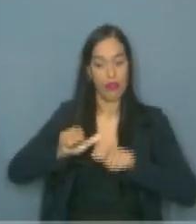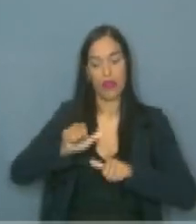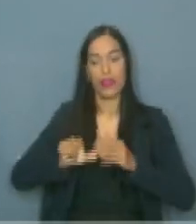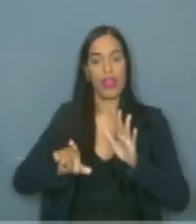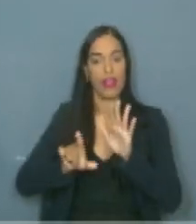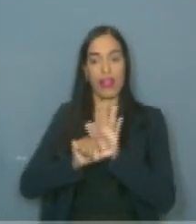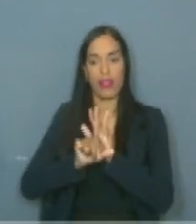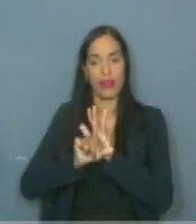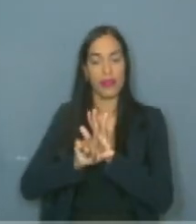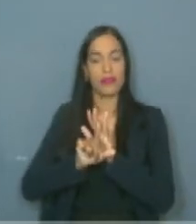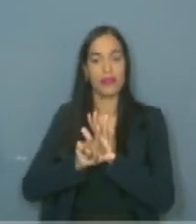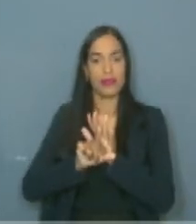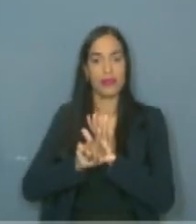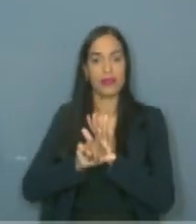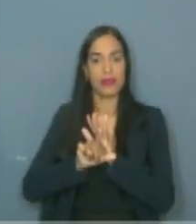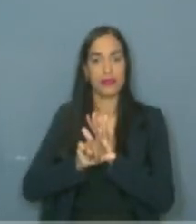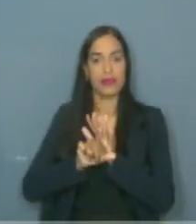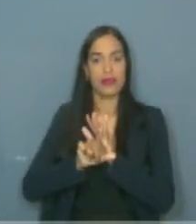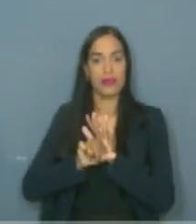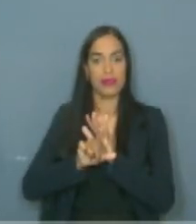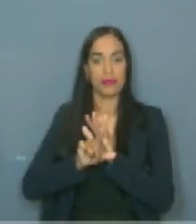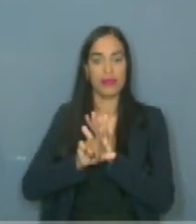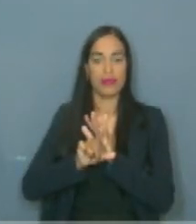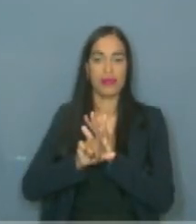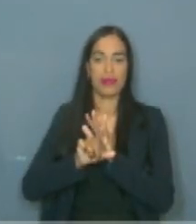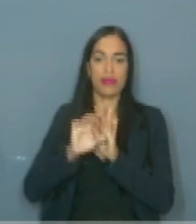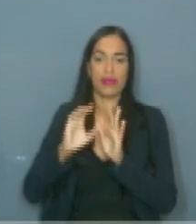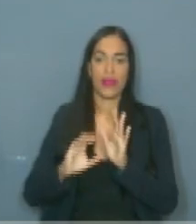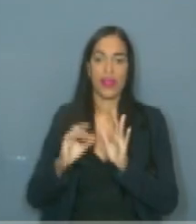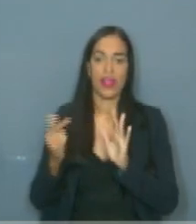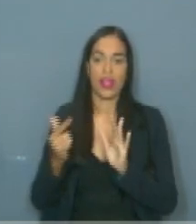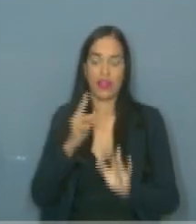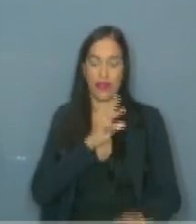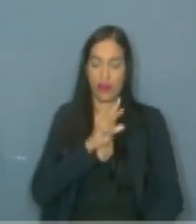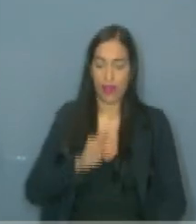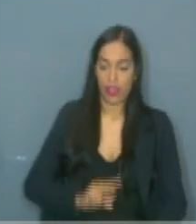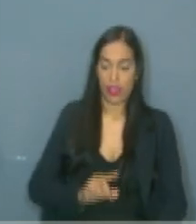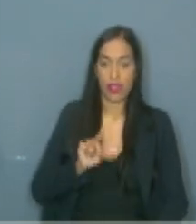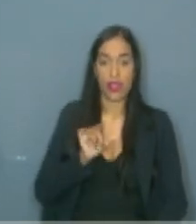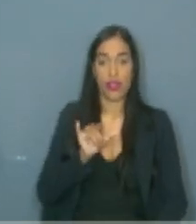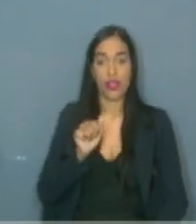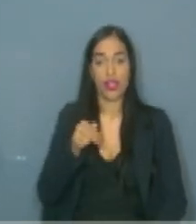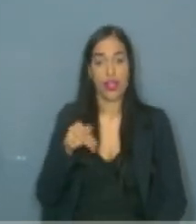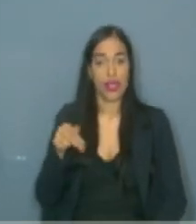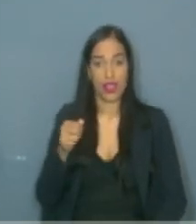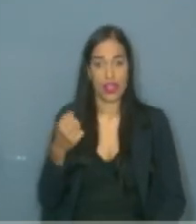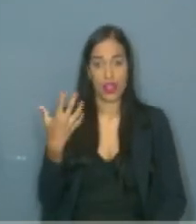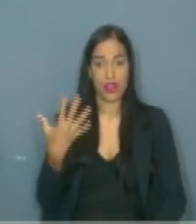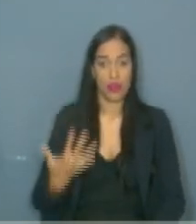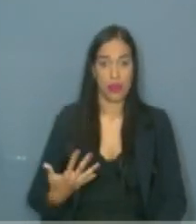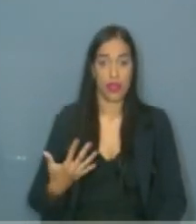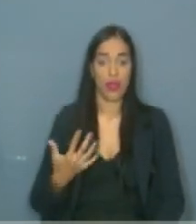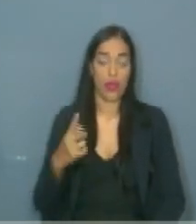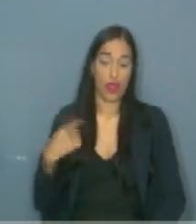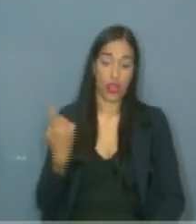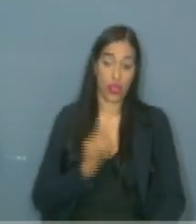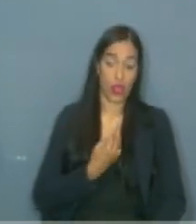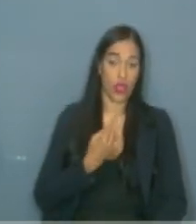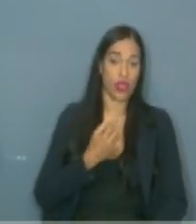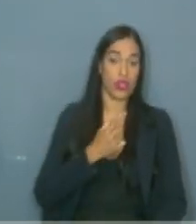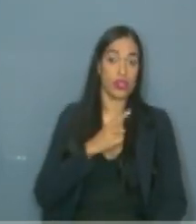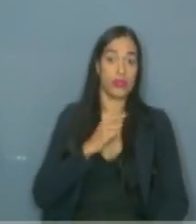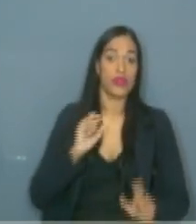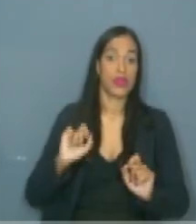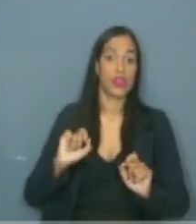orçamentária, a gente tem, naturalmente, a vereadora Liana falou no pequeno expediente, a gente tem o que parece ser um prêmio